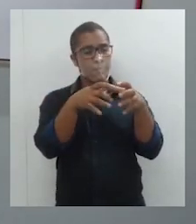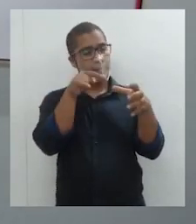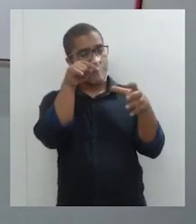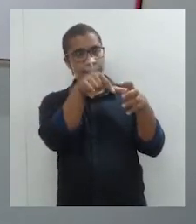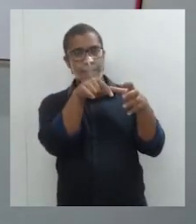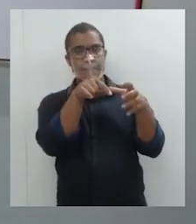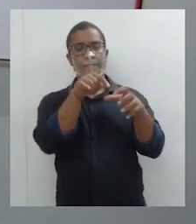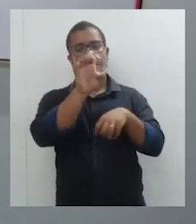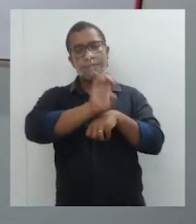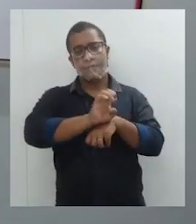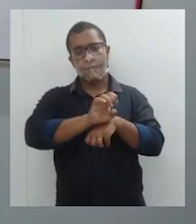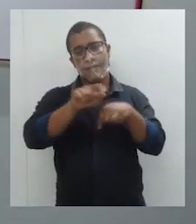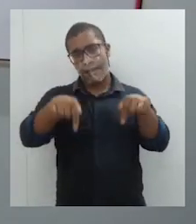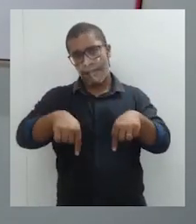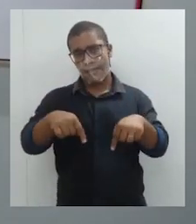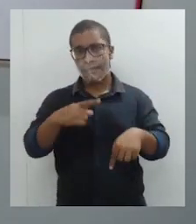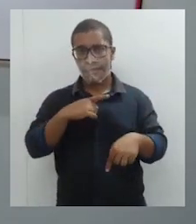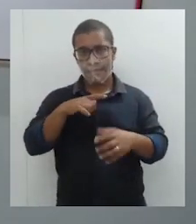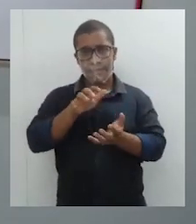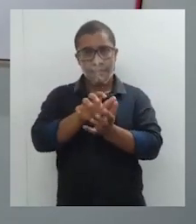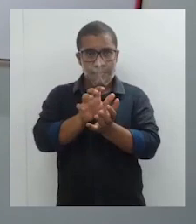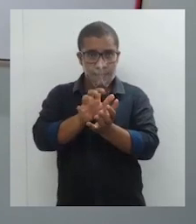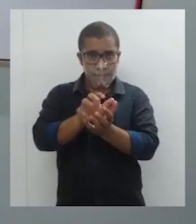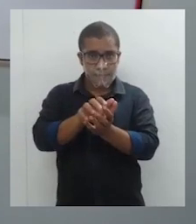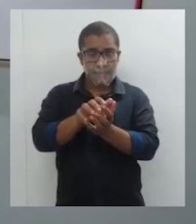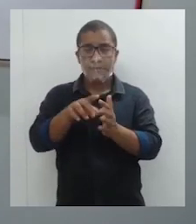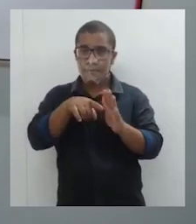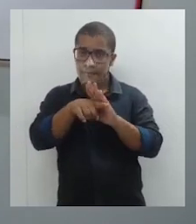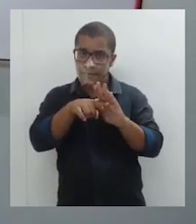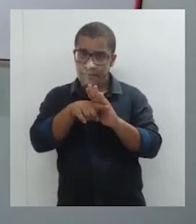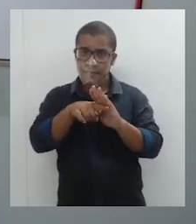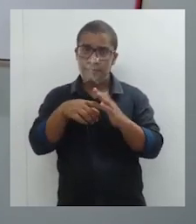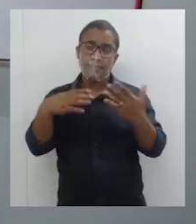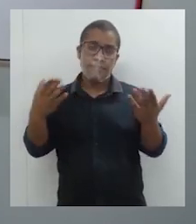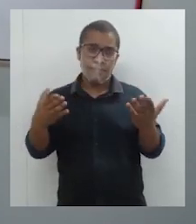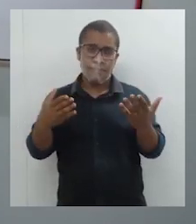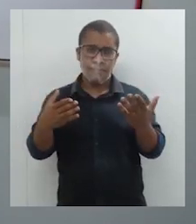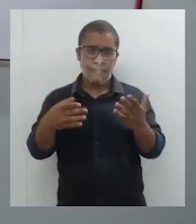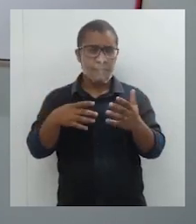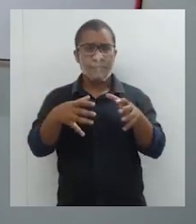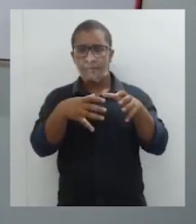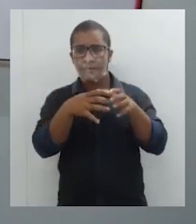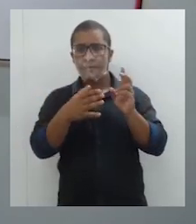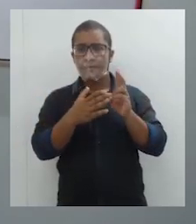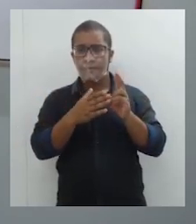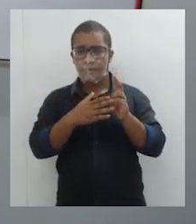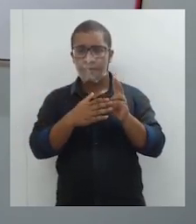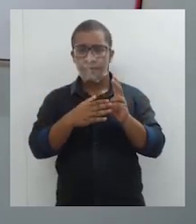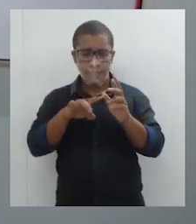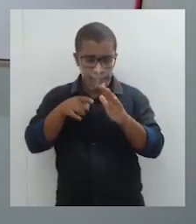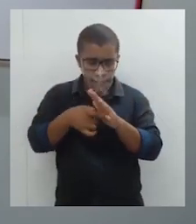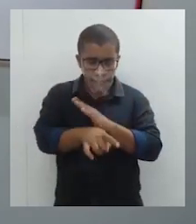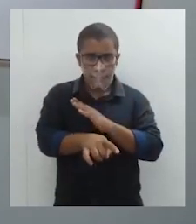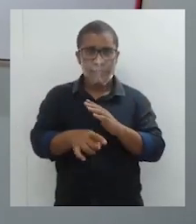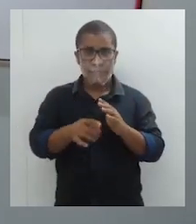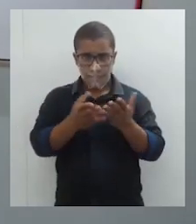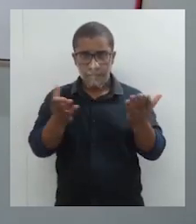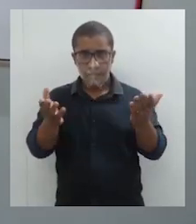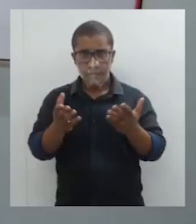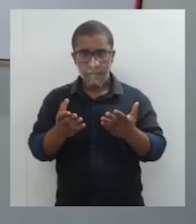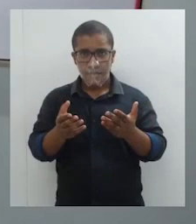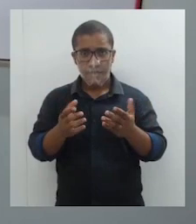Tribo do seu estado do nosso caso Pernambuco Facebook uma tribo o Vasco vai estudar